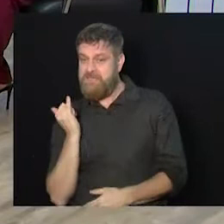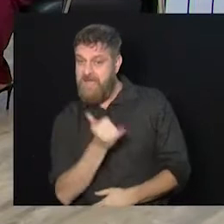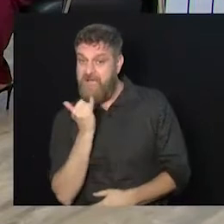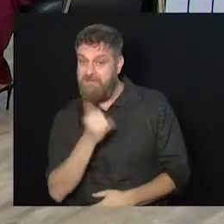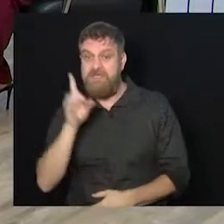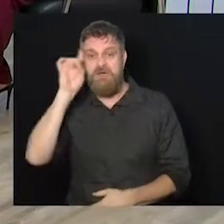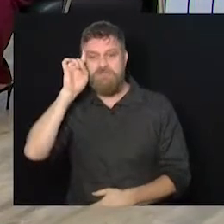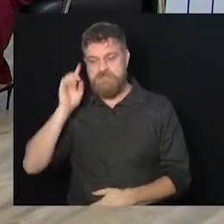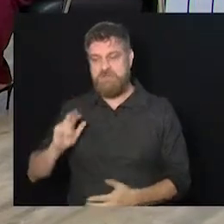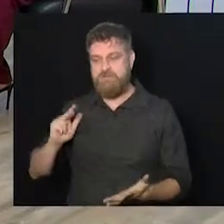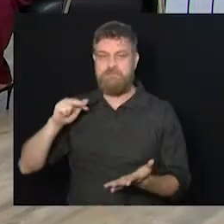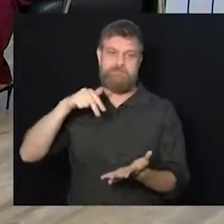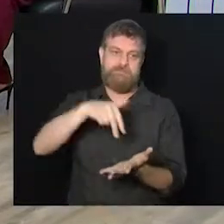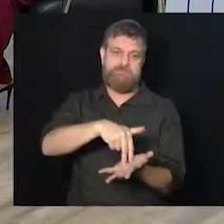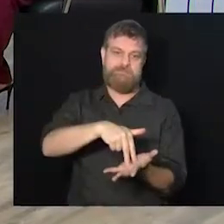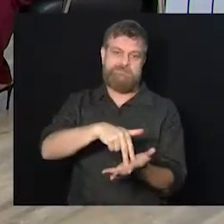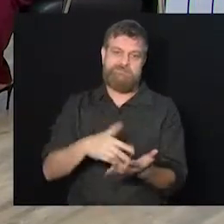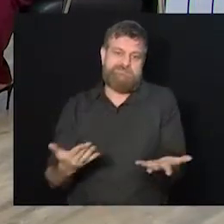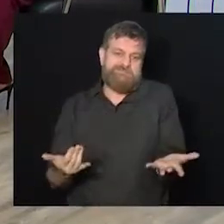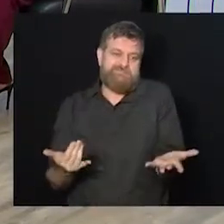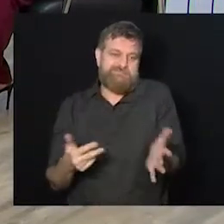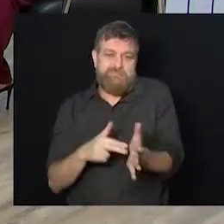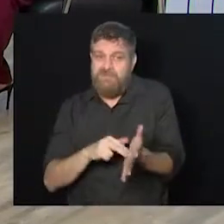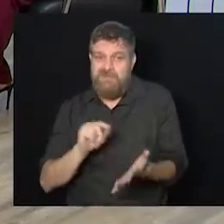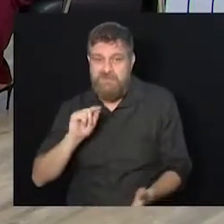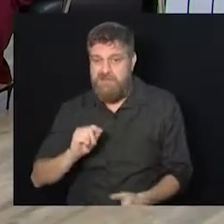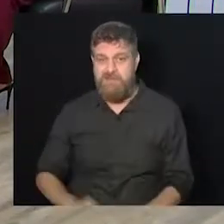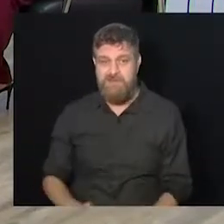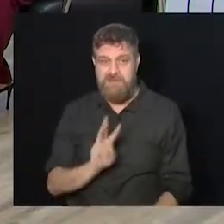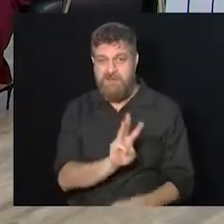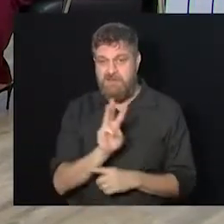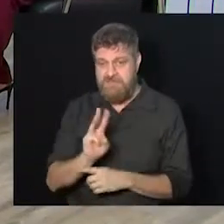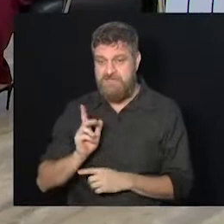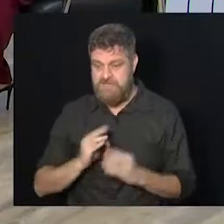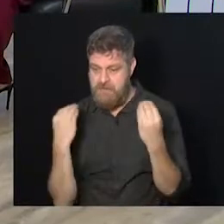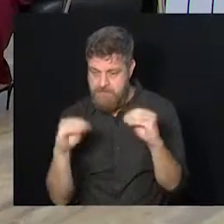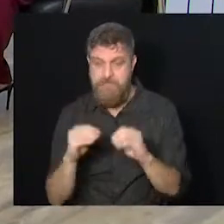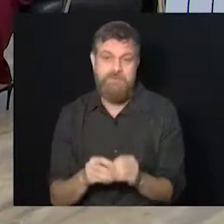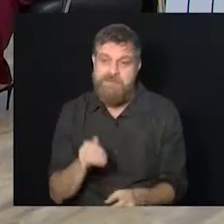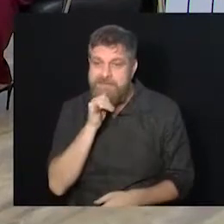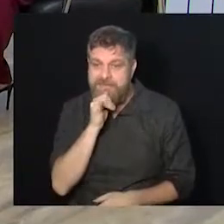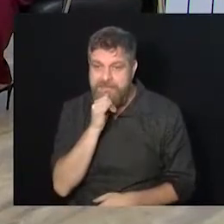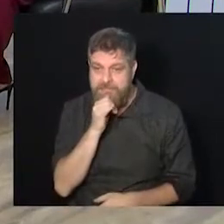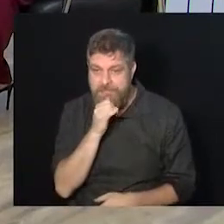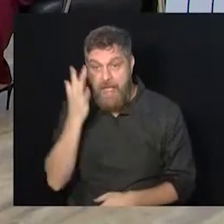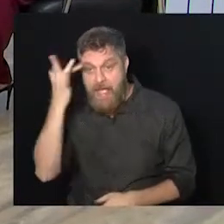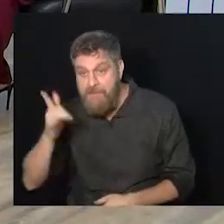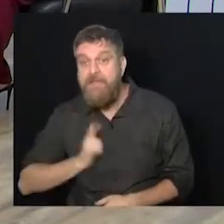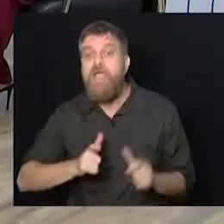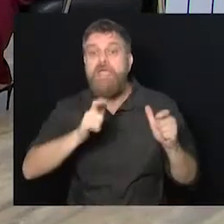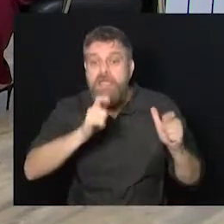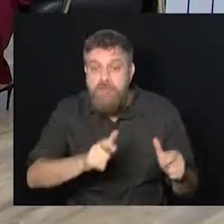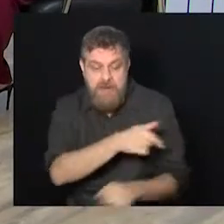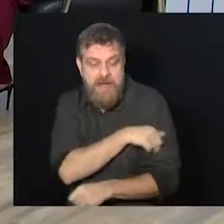fiscalização. Quer dizer... no site. Esconde, guarda aí. Avisar, No site. olha, amanhã estaremos em tais localidades.